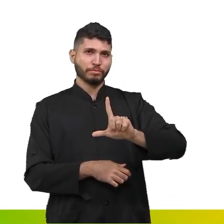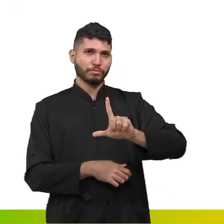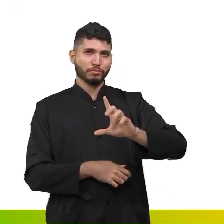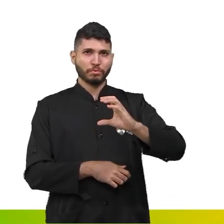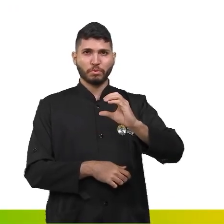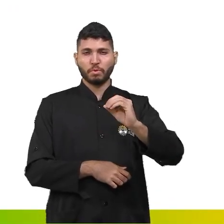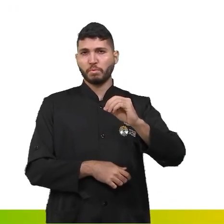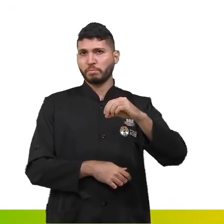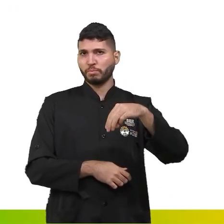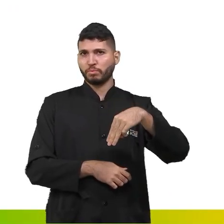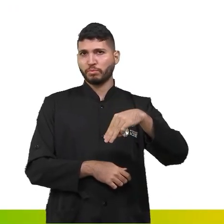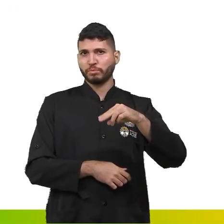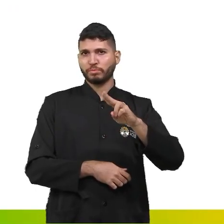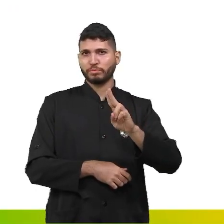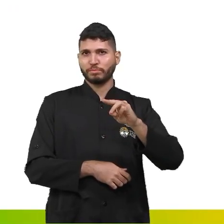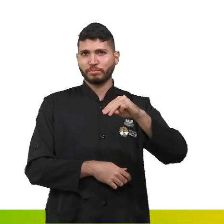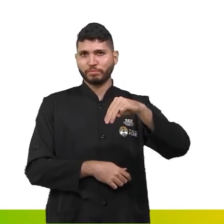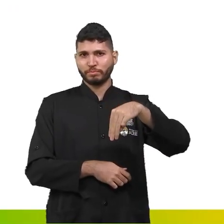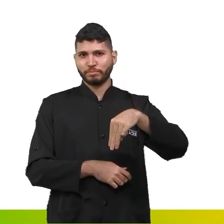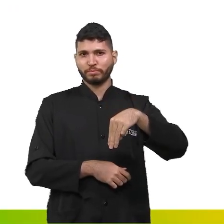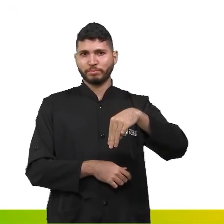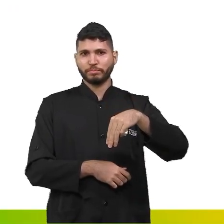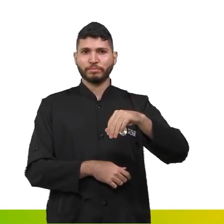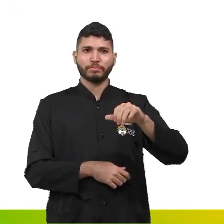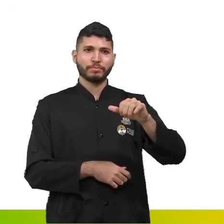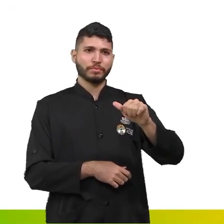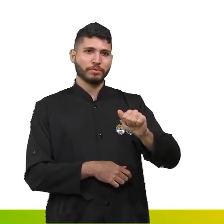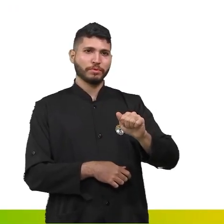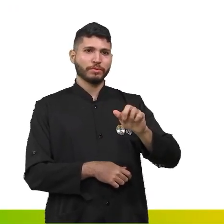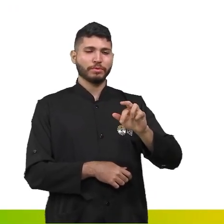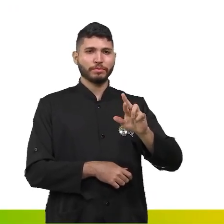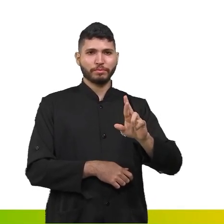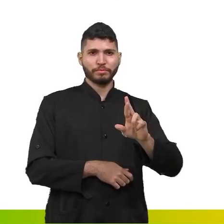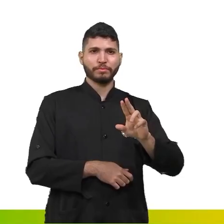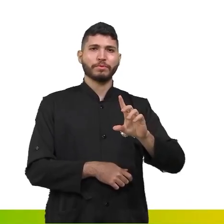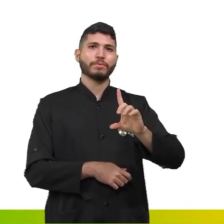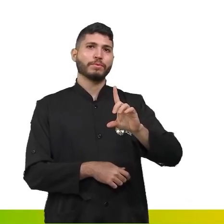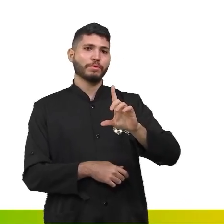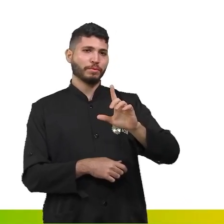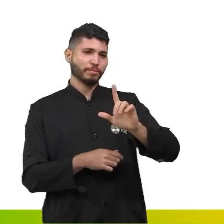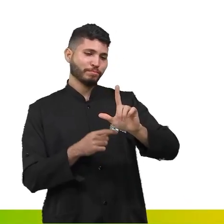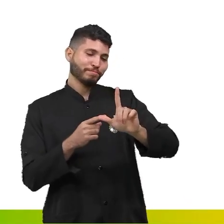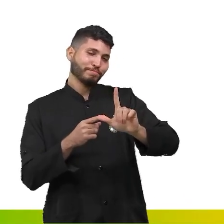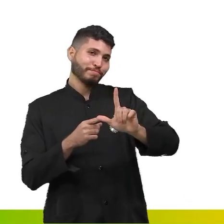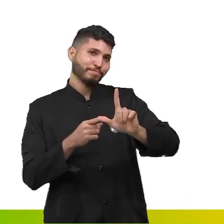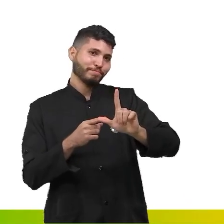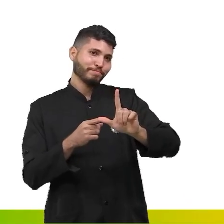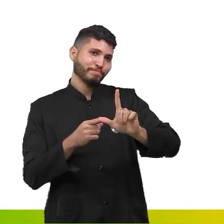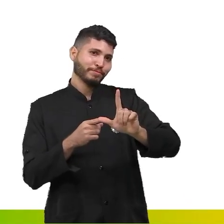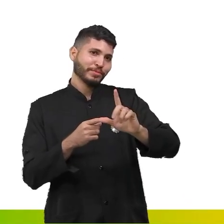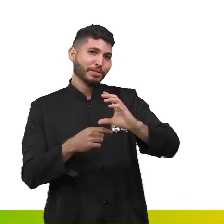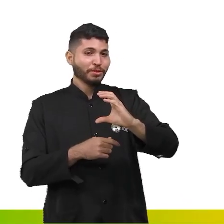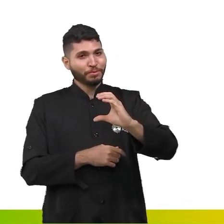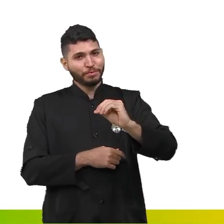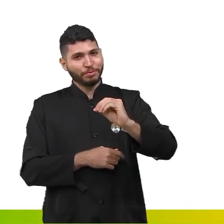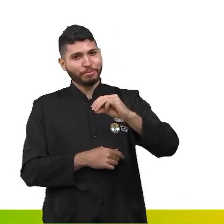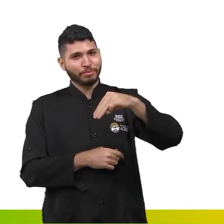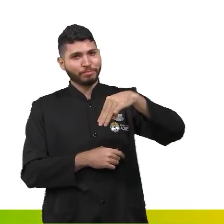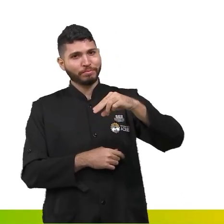lado comum. AR, lado comum. Se é lado comum, tem a mesma medida, é o mesmo